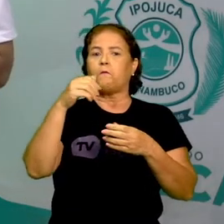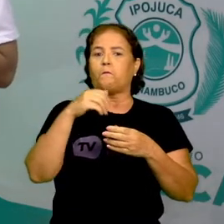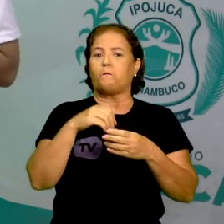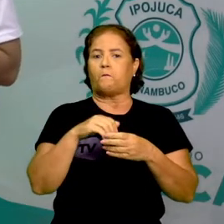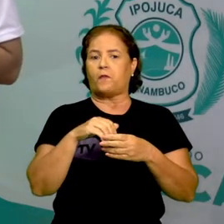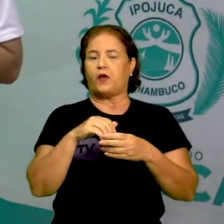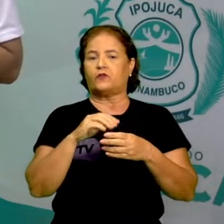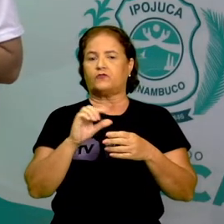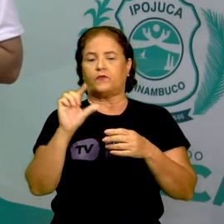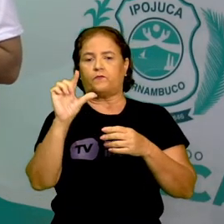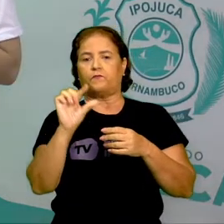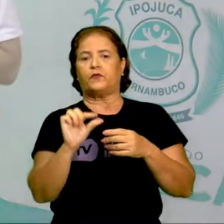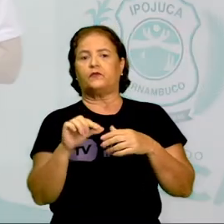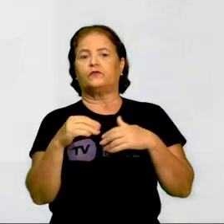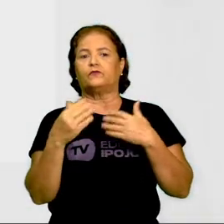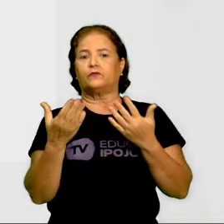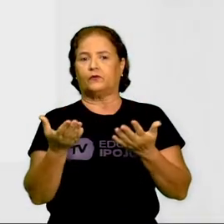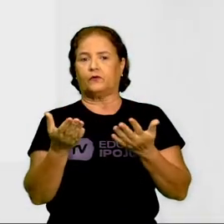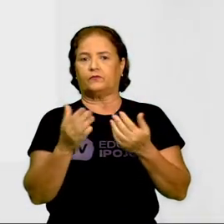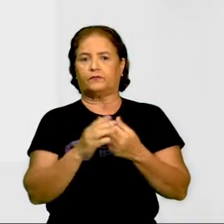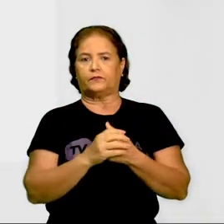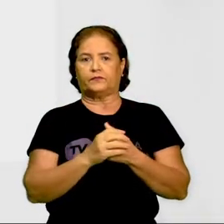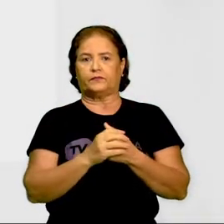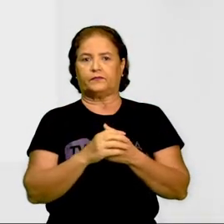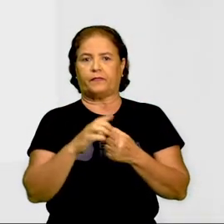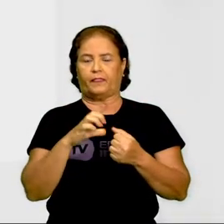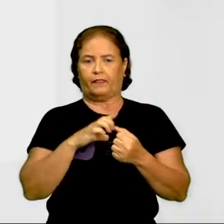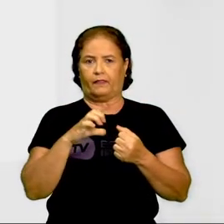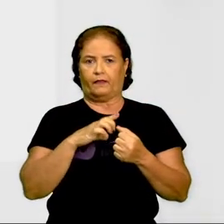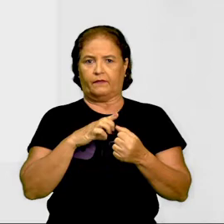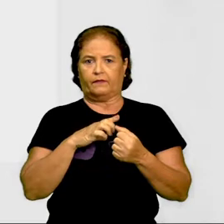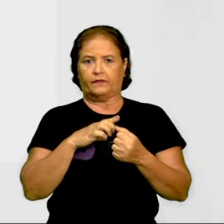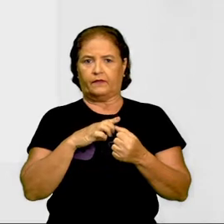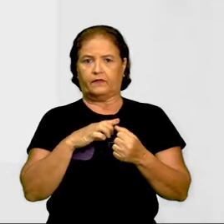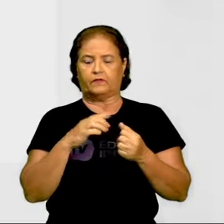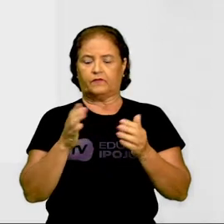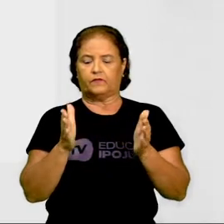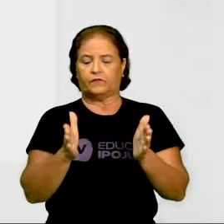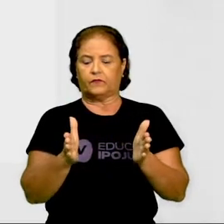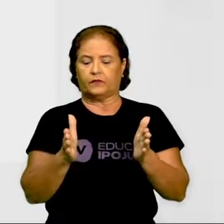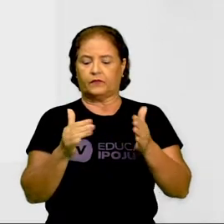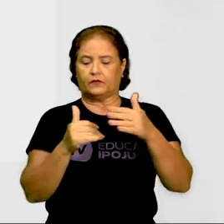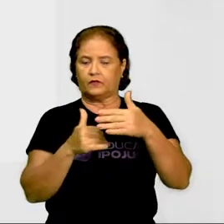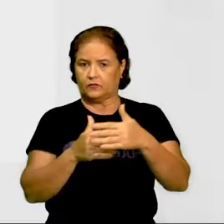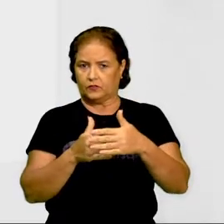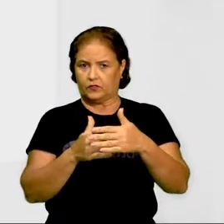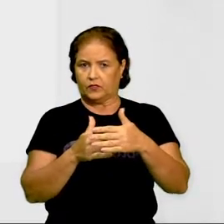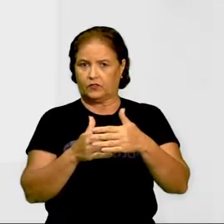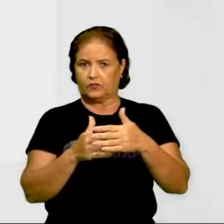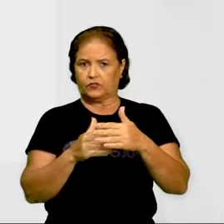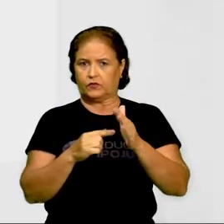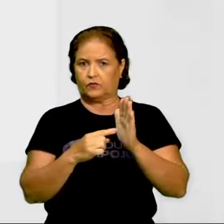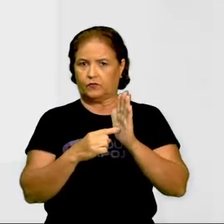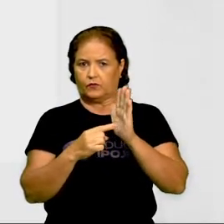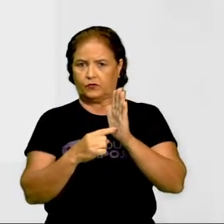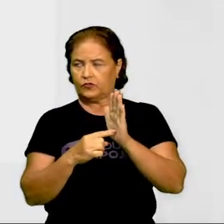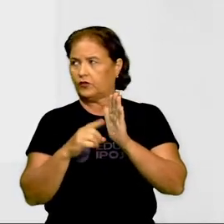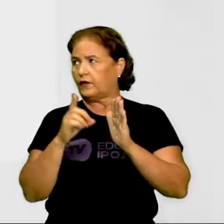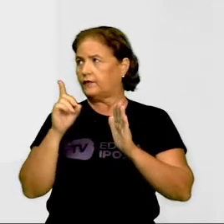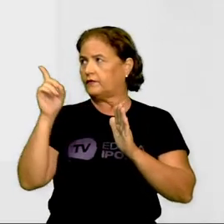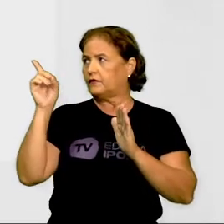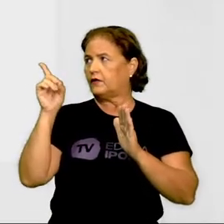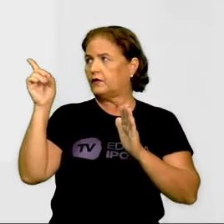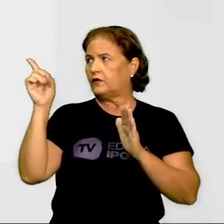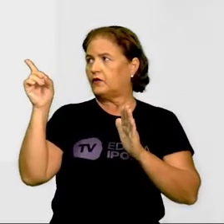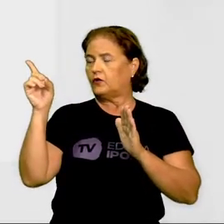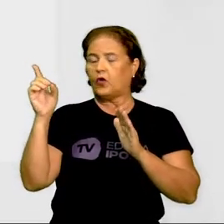cabe menos. Vamos lá? Temos aqui, ó. As caixas mostradas nessa imagem abaixo, ela tem a